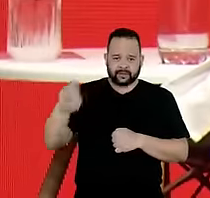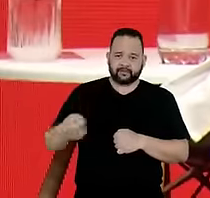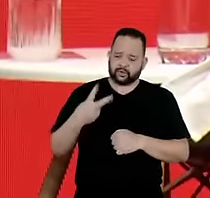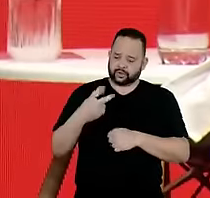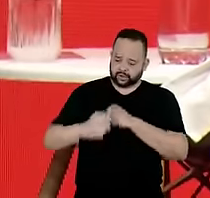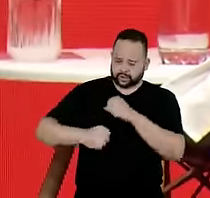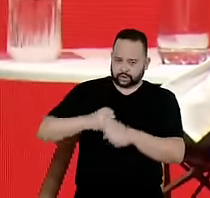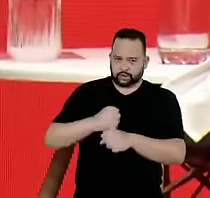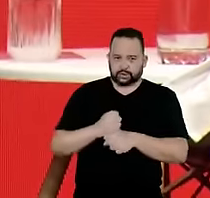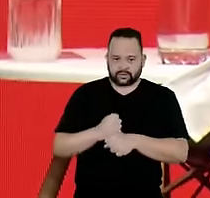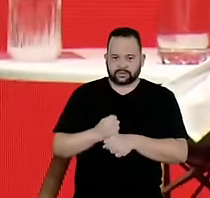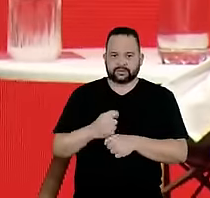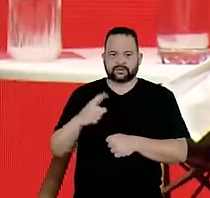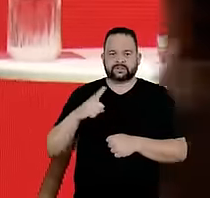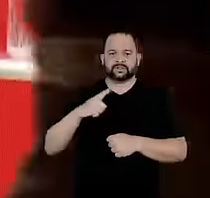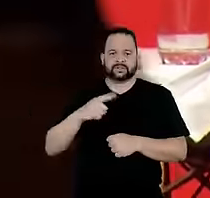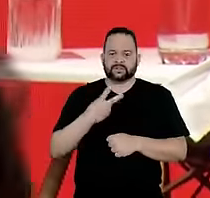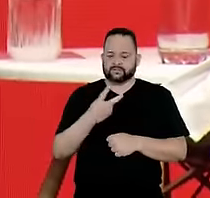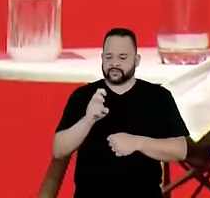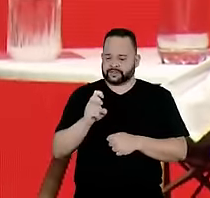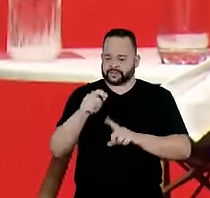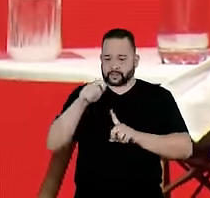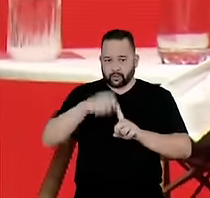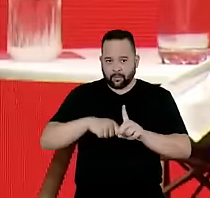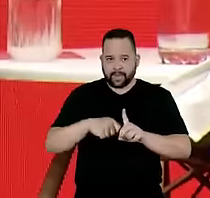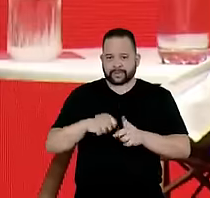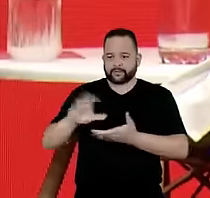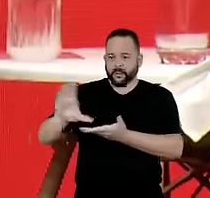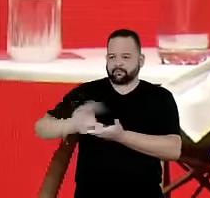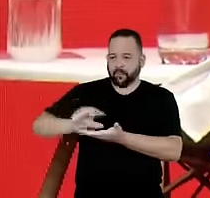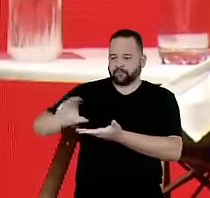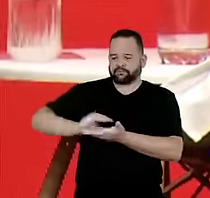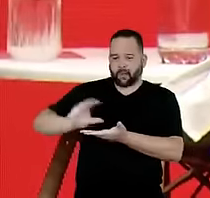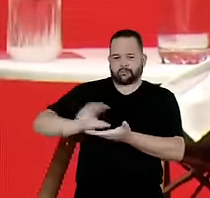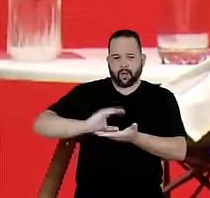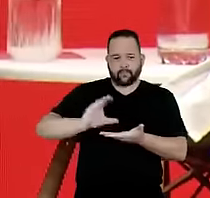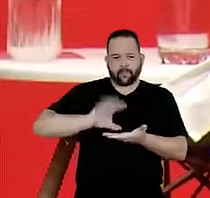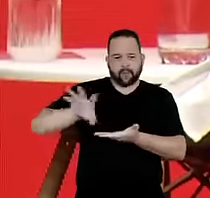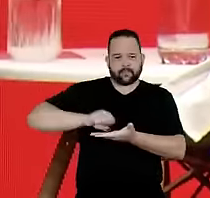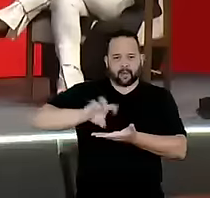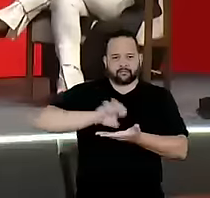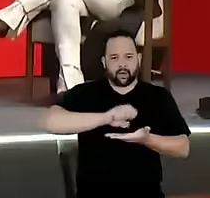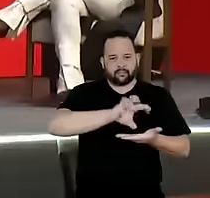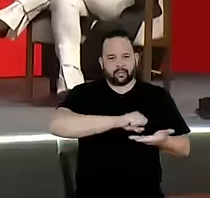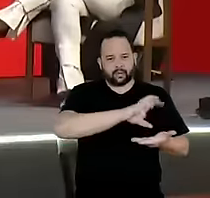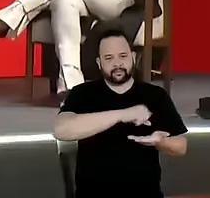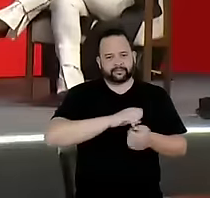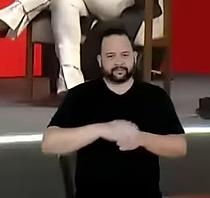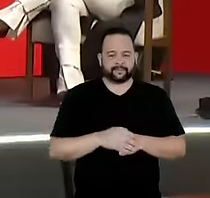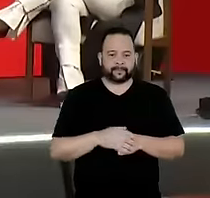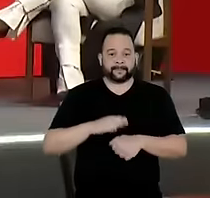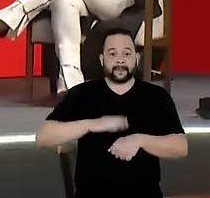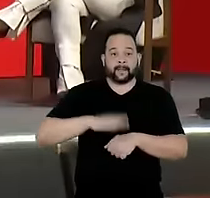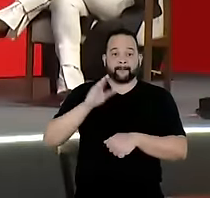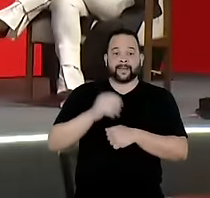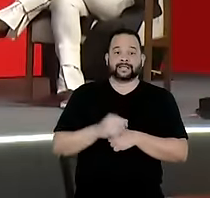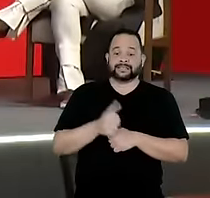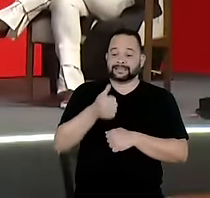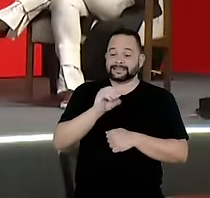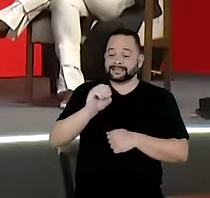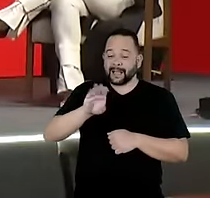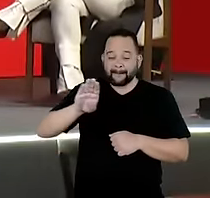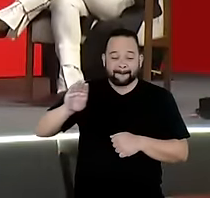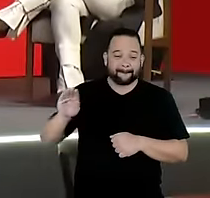aí 25 meses seguidos de resgate né e mais de 100 saíram da bolsa volta de 120